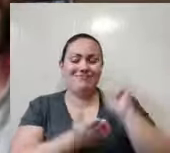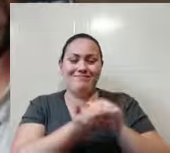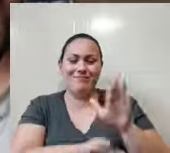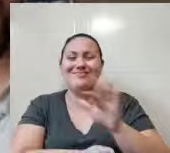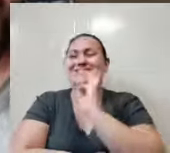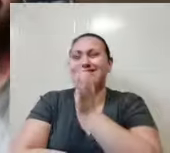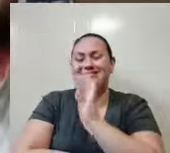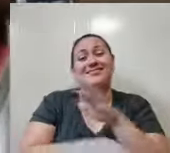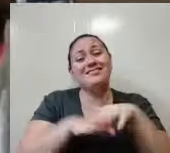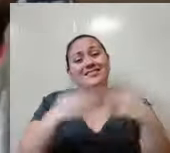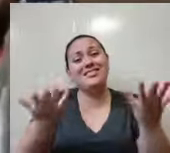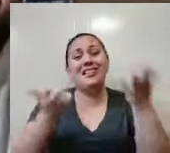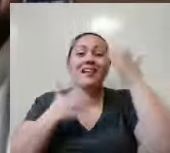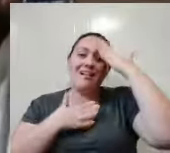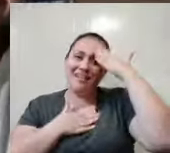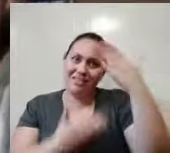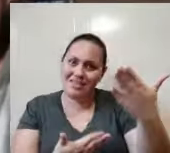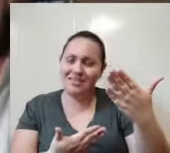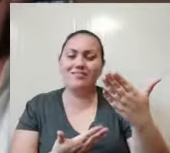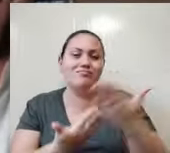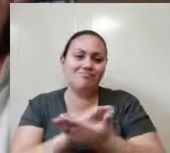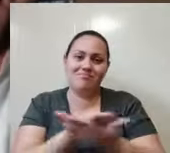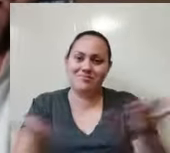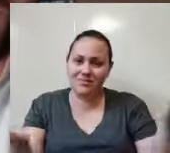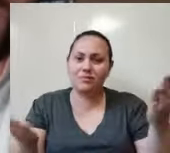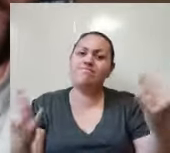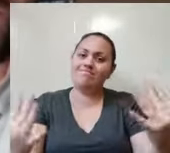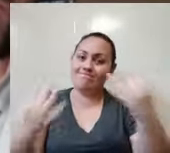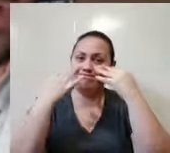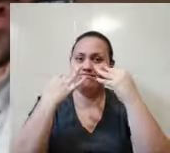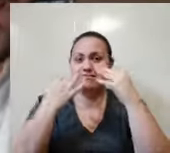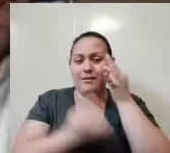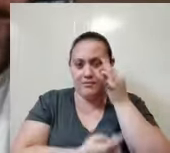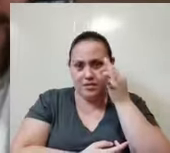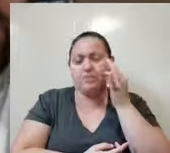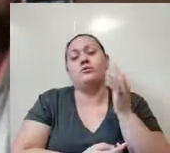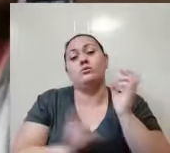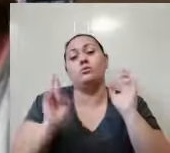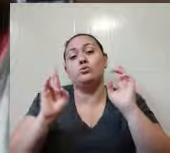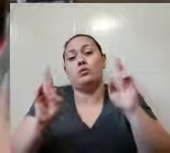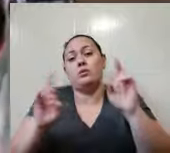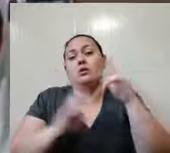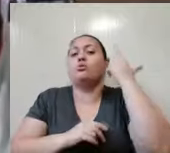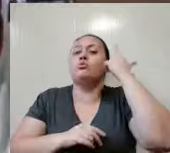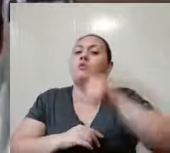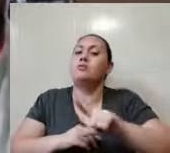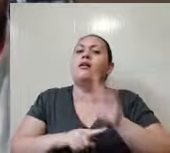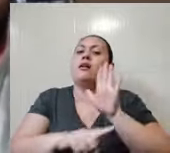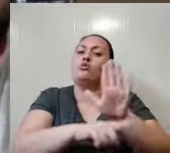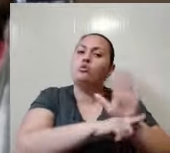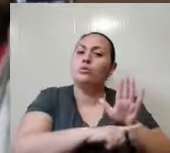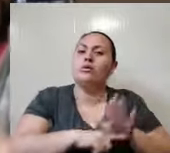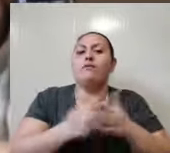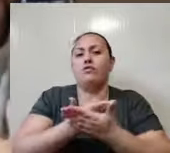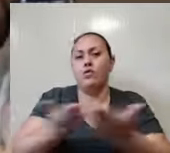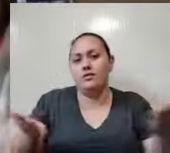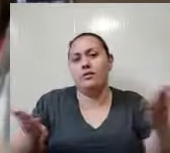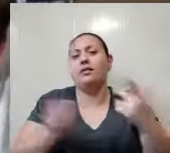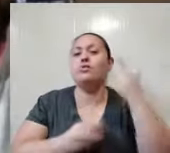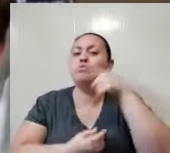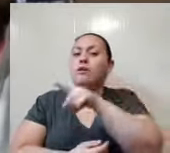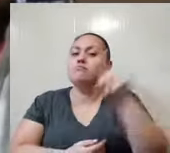um chute na bunda. Corte. Então, pessoal, a gente quer agradecer todo mundo que nos ouviu. Espero que o